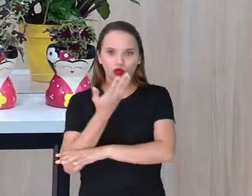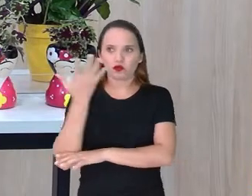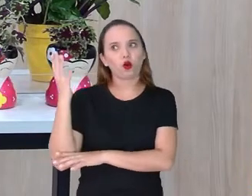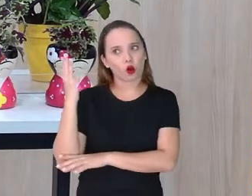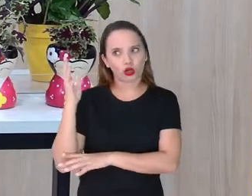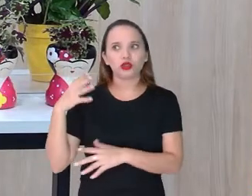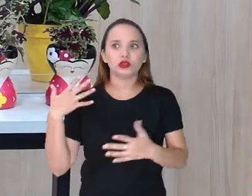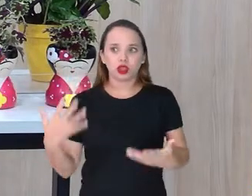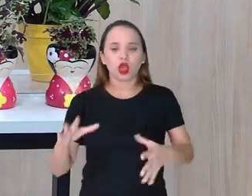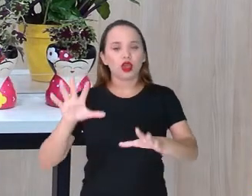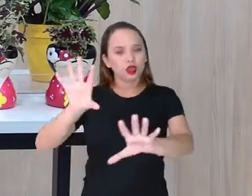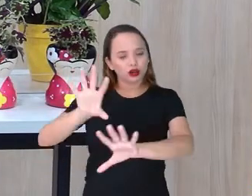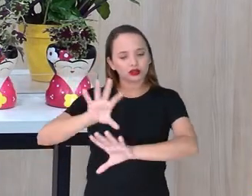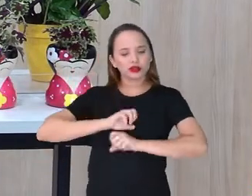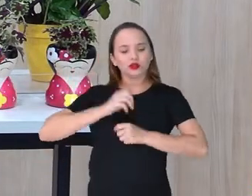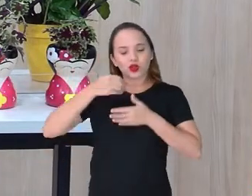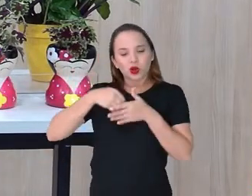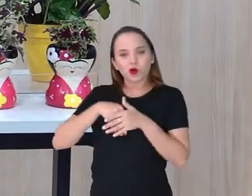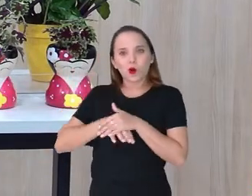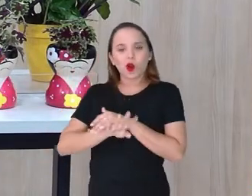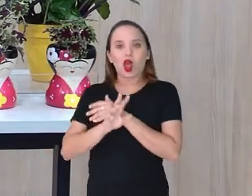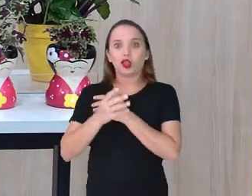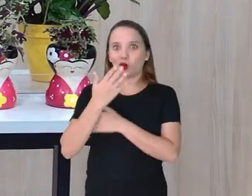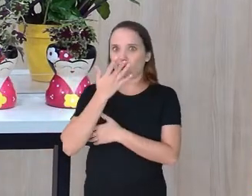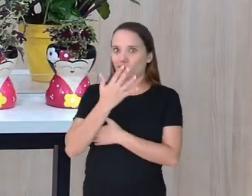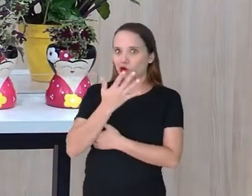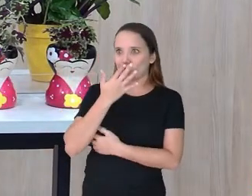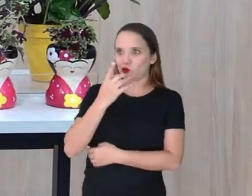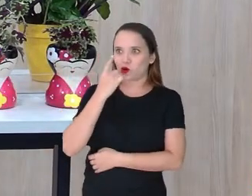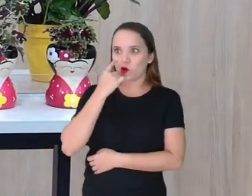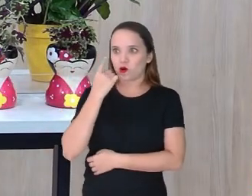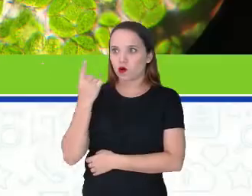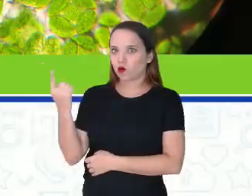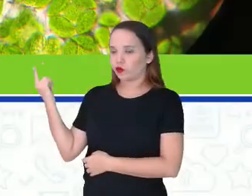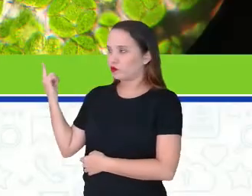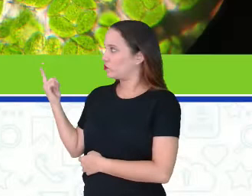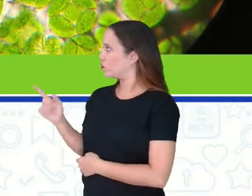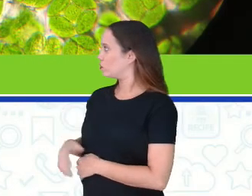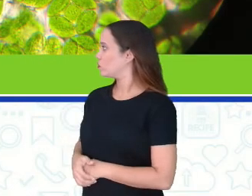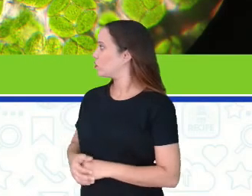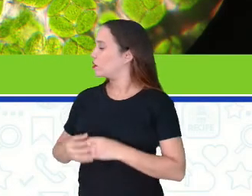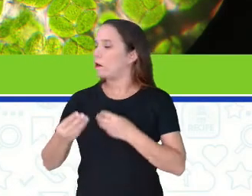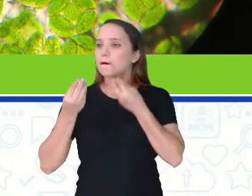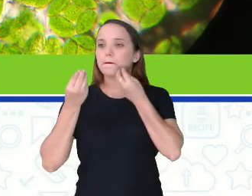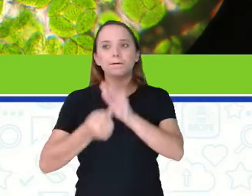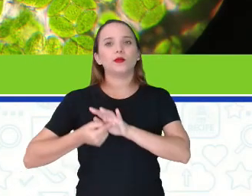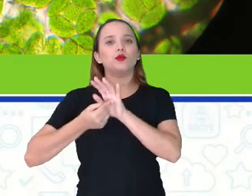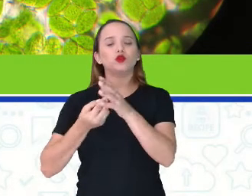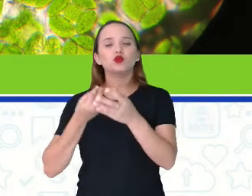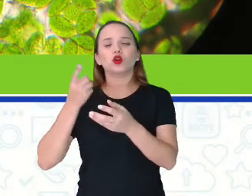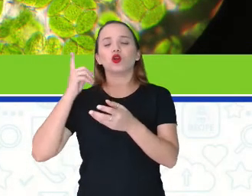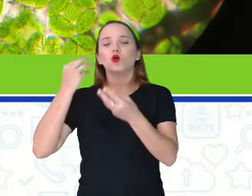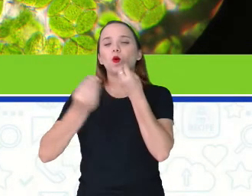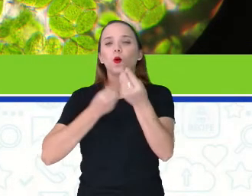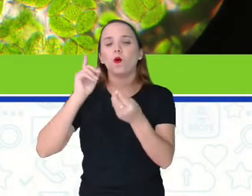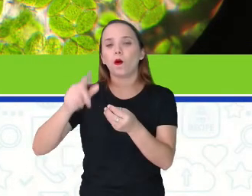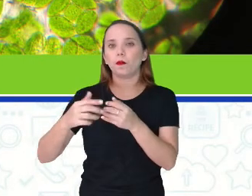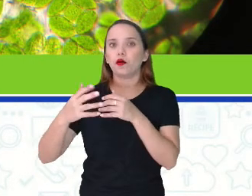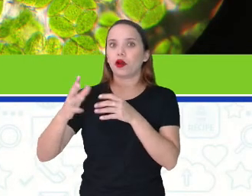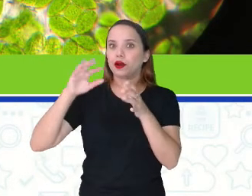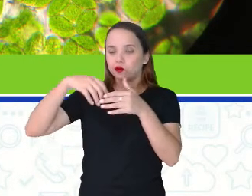elas armazenam aí esses pigmentos. Aqui está mostrando a vocês que esses cloroplastos, eles armazenam